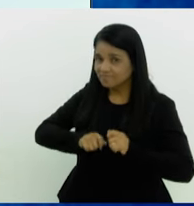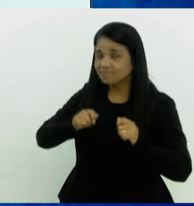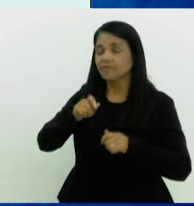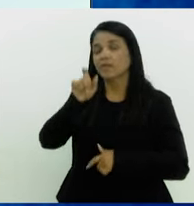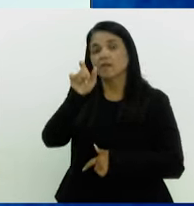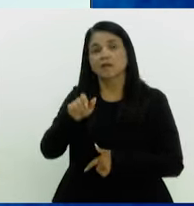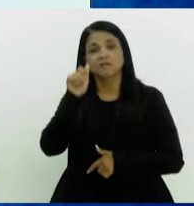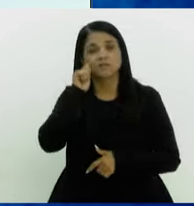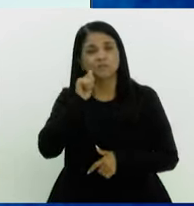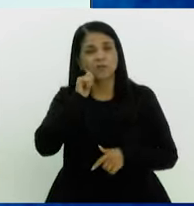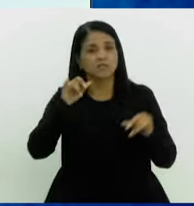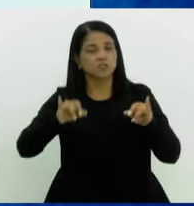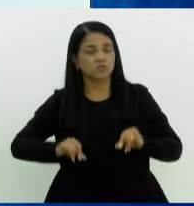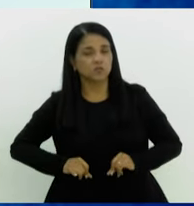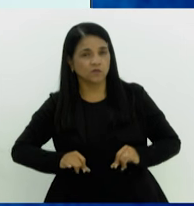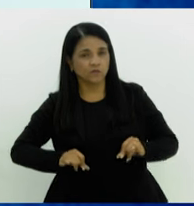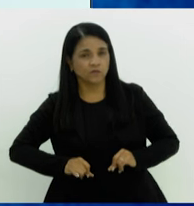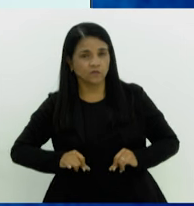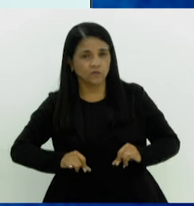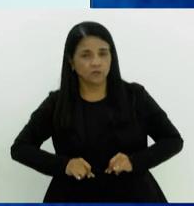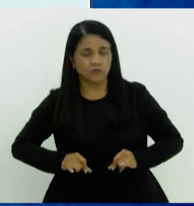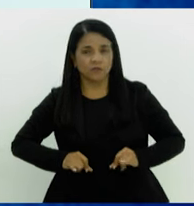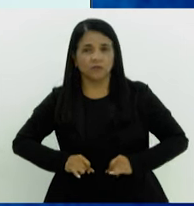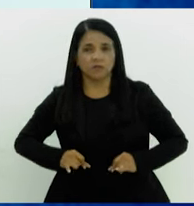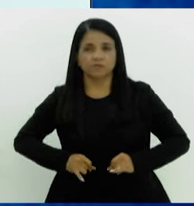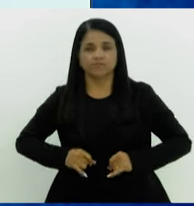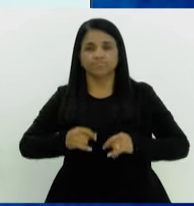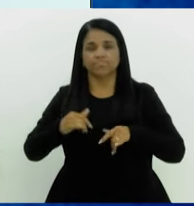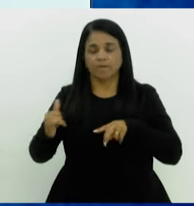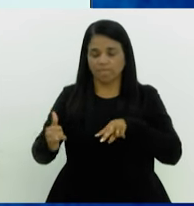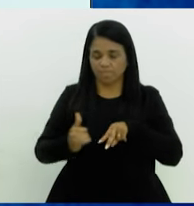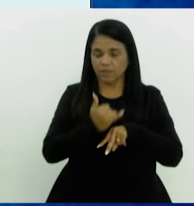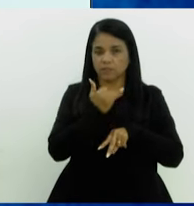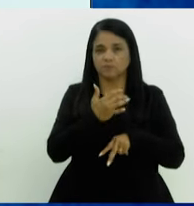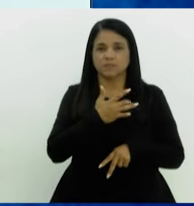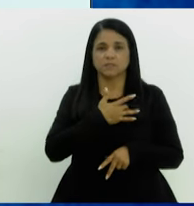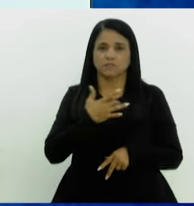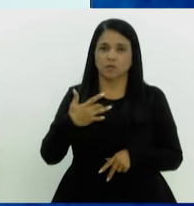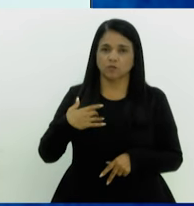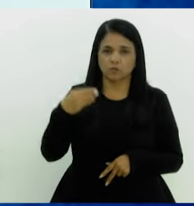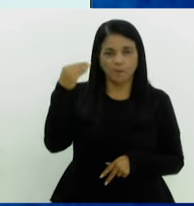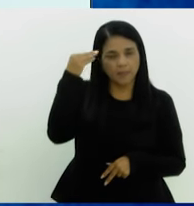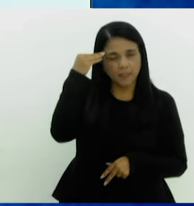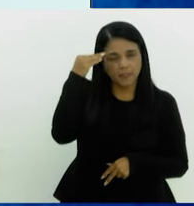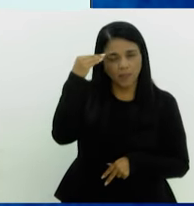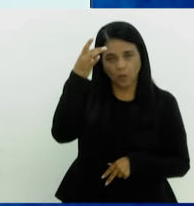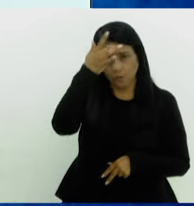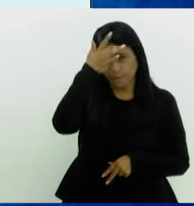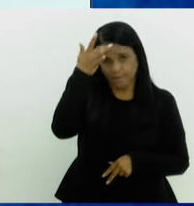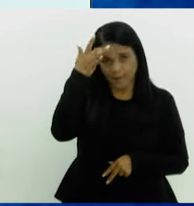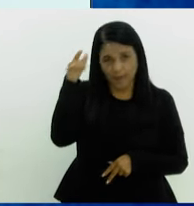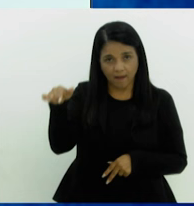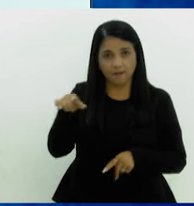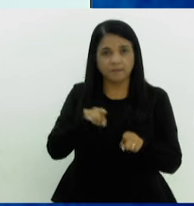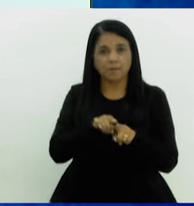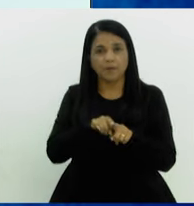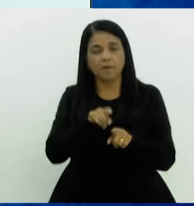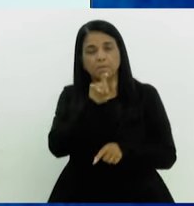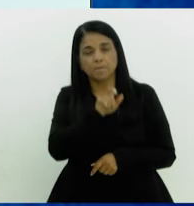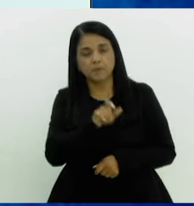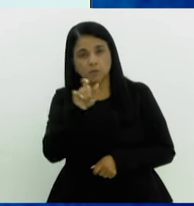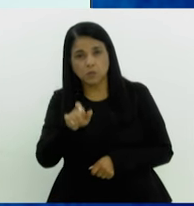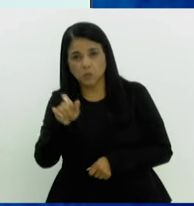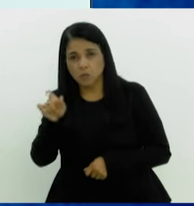as mulheres que estão sofrendo estão com problemas de vítimas de saúde mental gente passando por questões